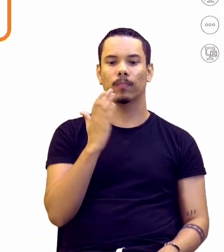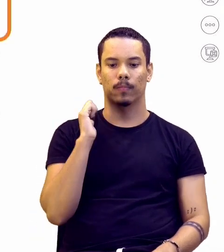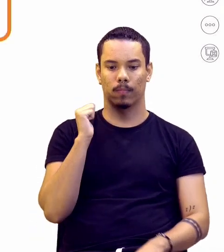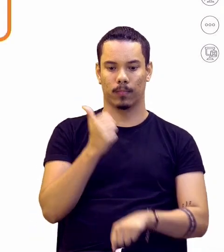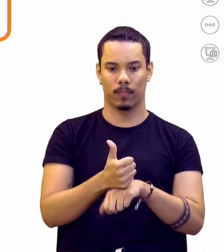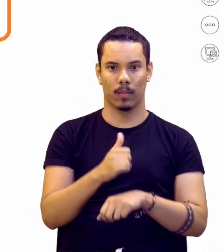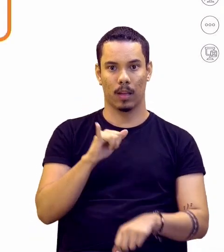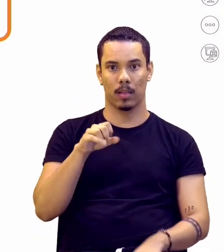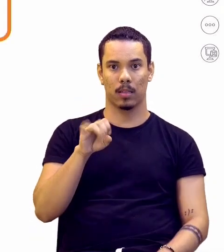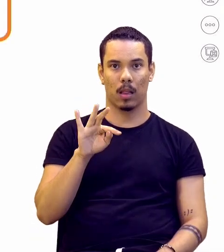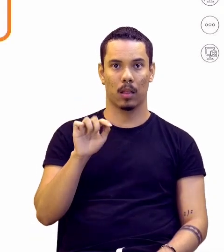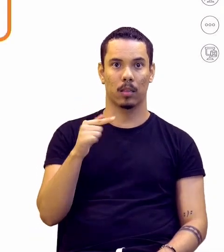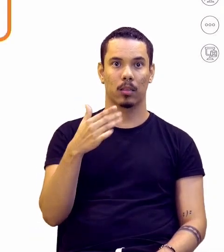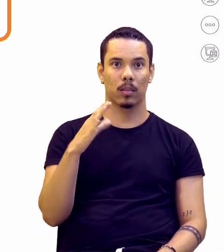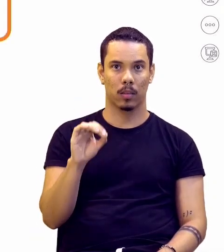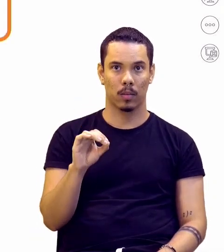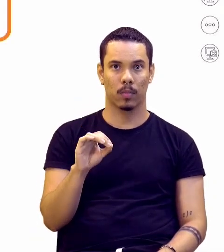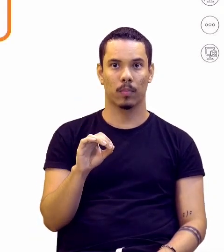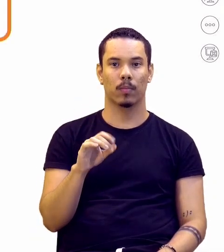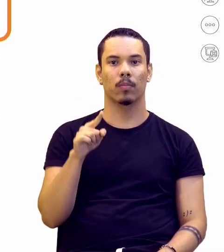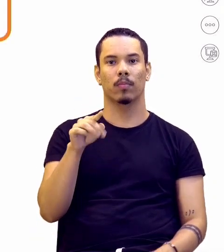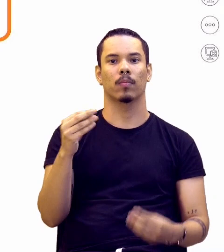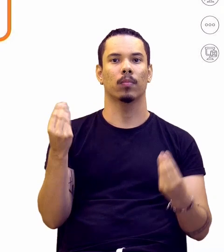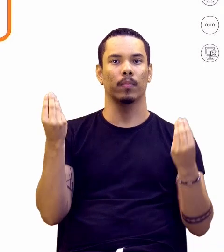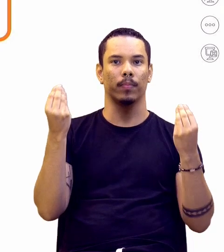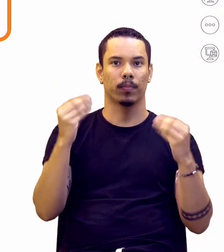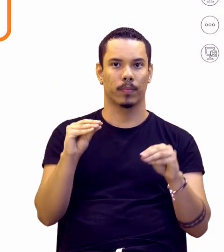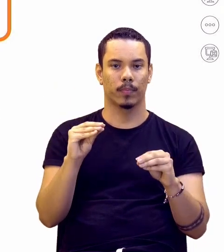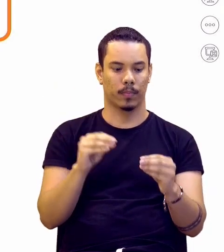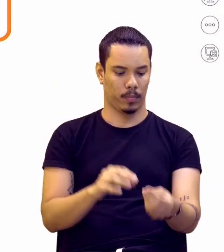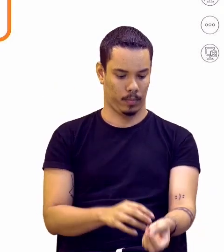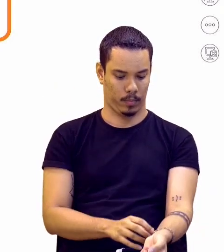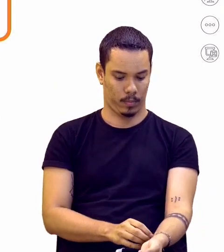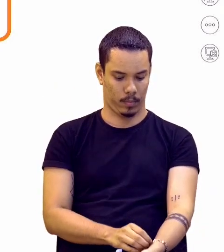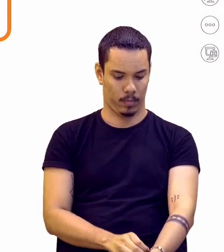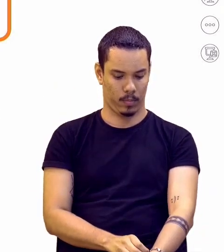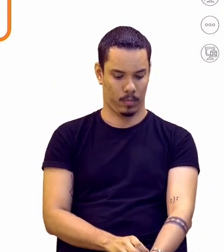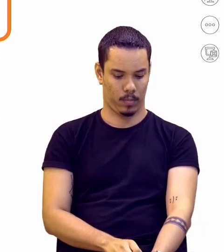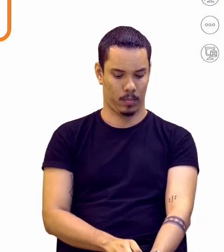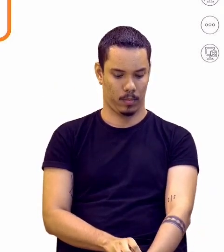Então, aí o que vai acontecer? Quando você pede a instalação, você tem que